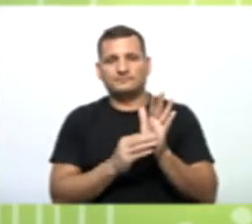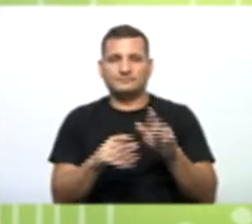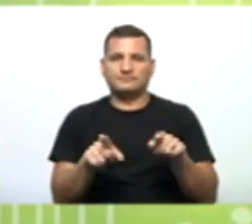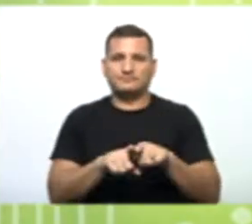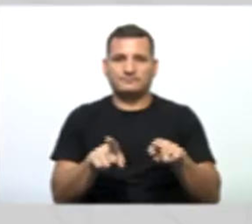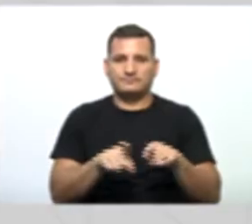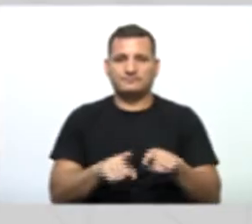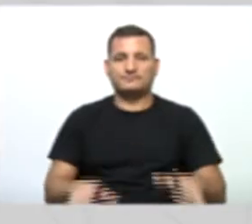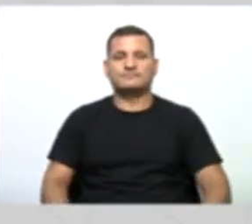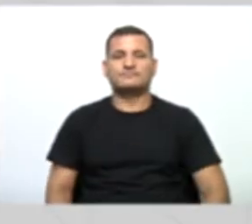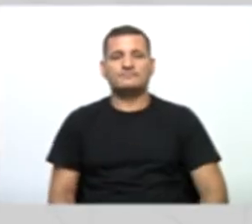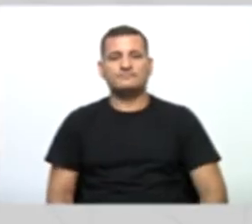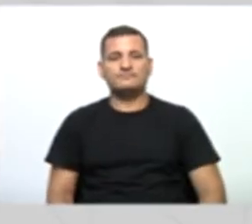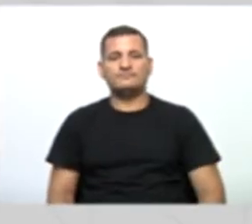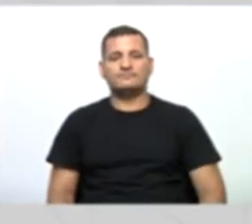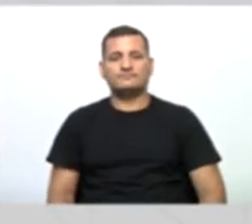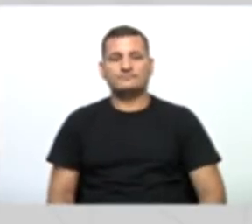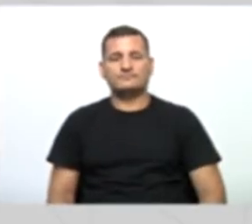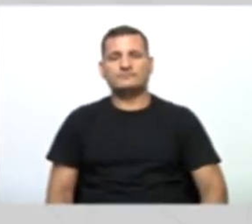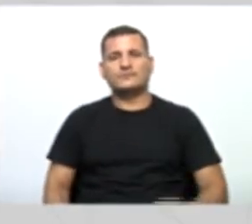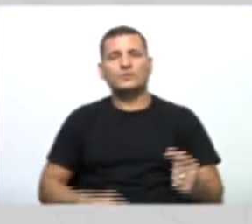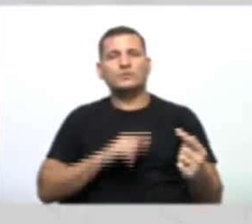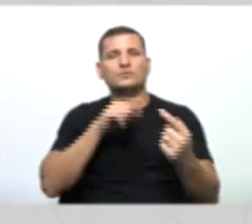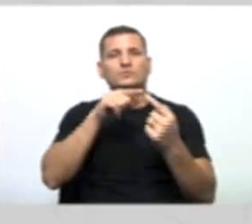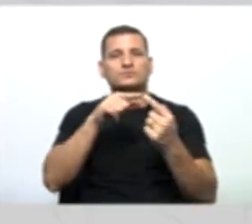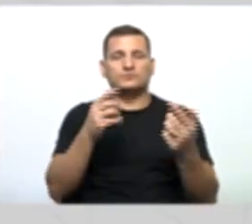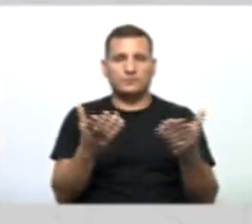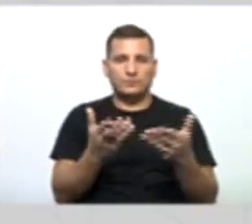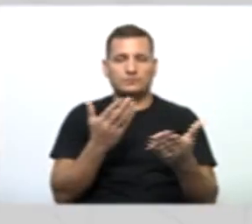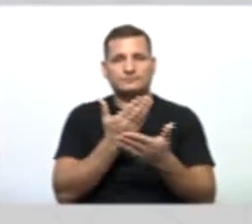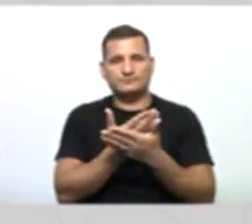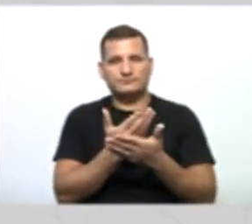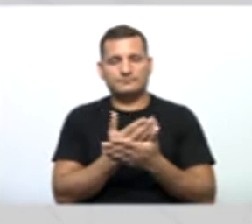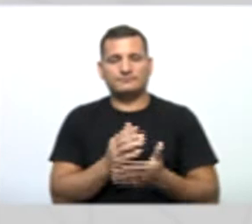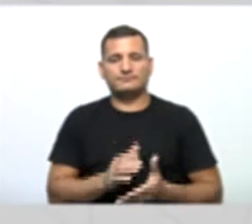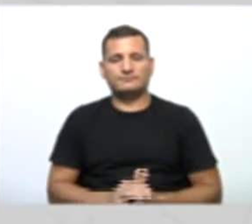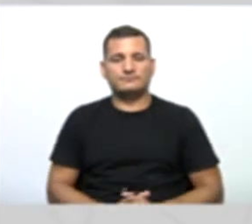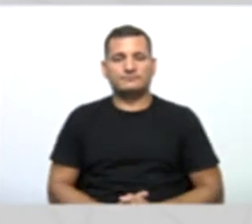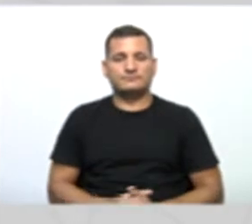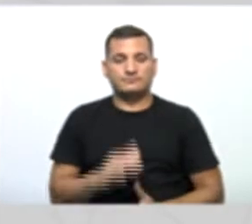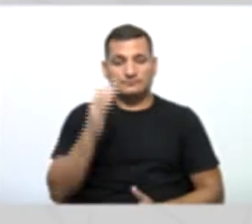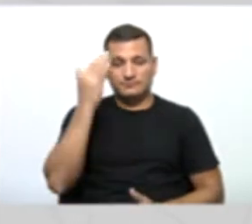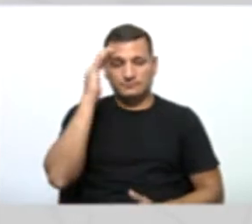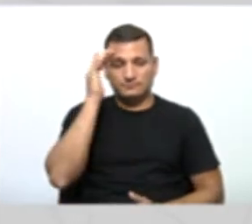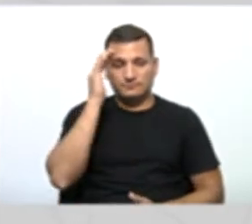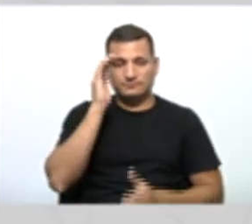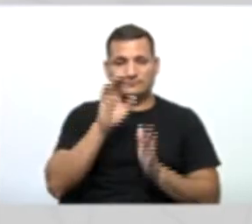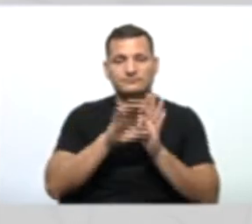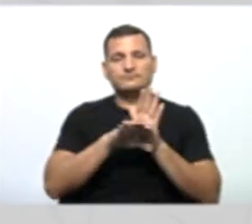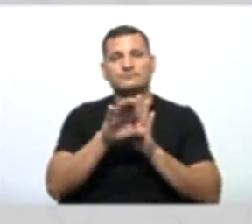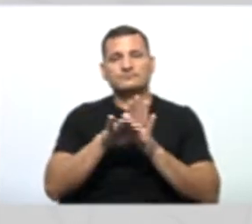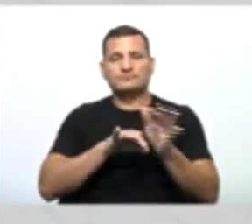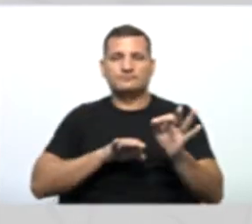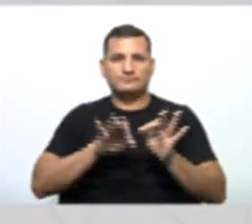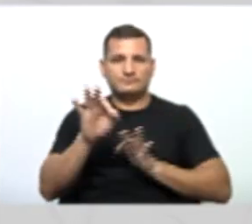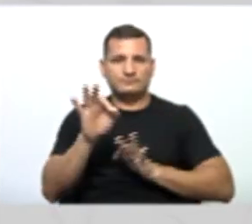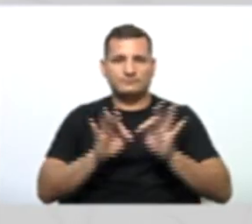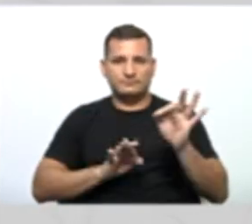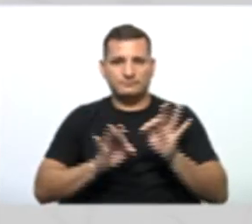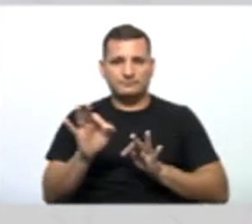Vamos lá. O objetivo da aula hoje é compreender os conceitos de planejamento